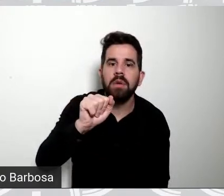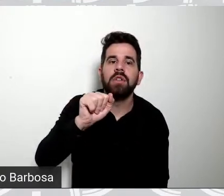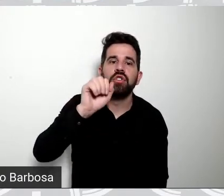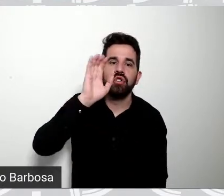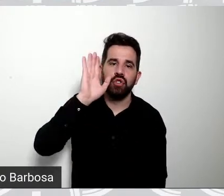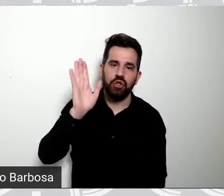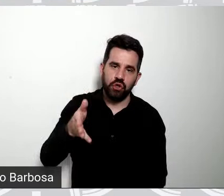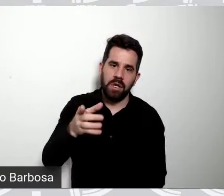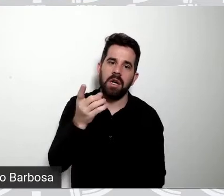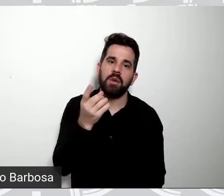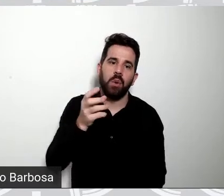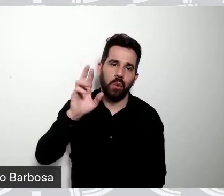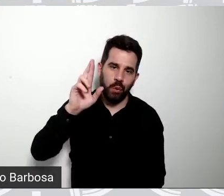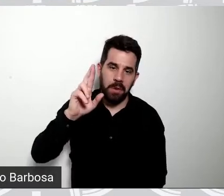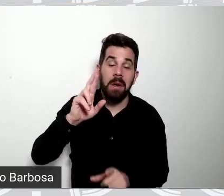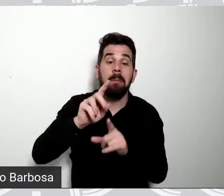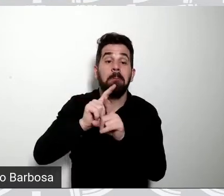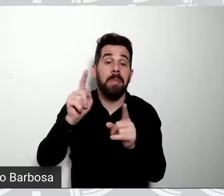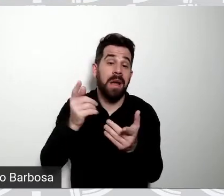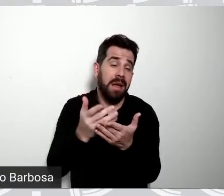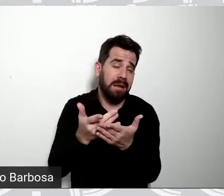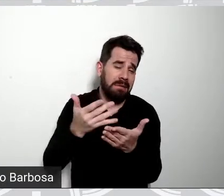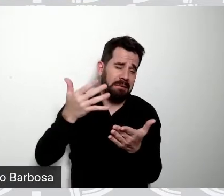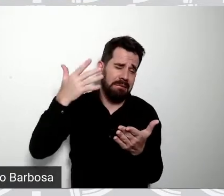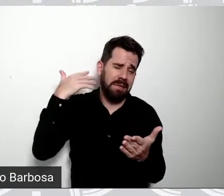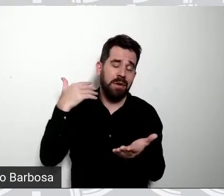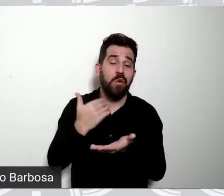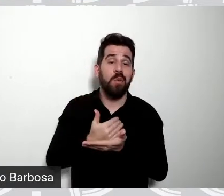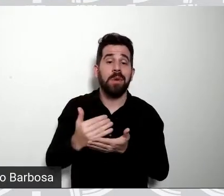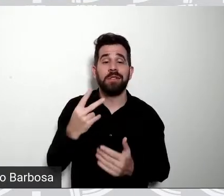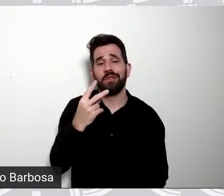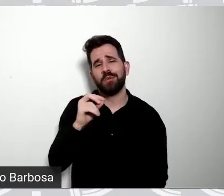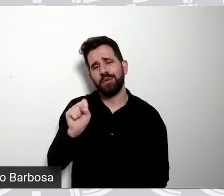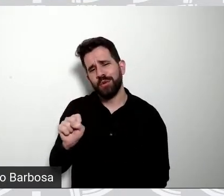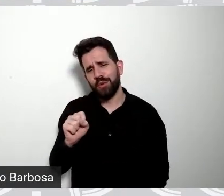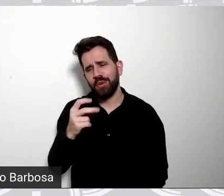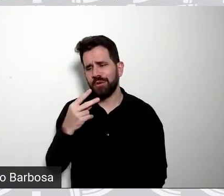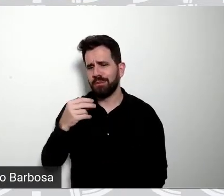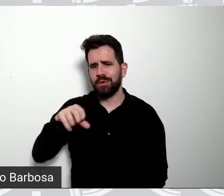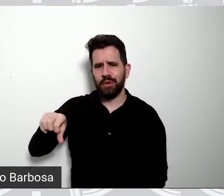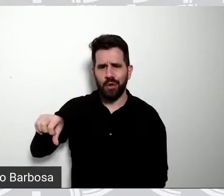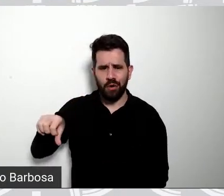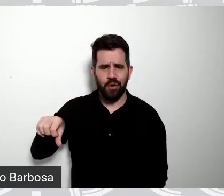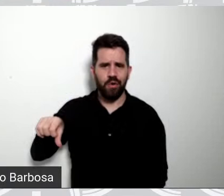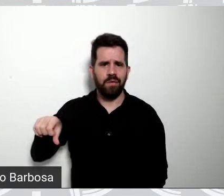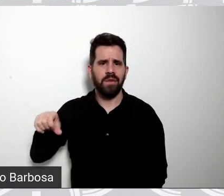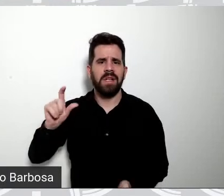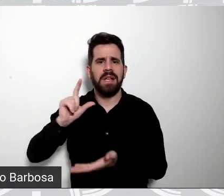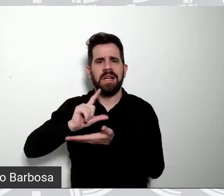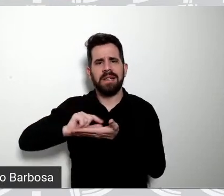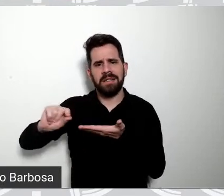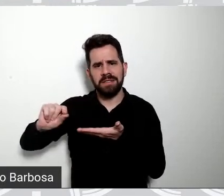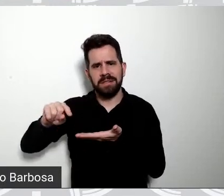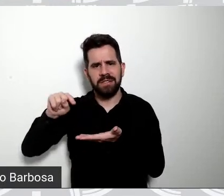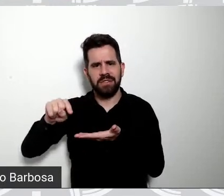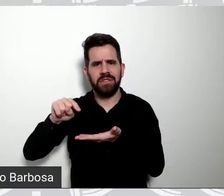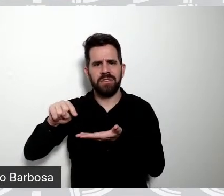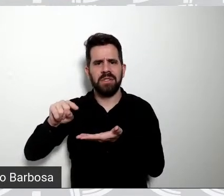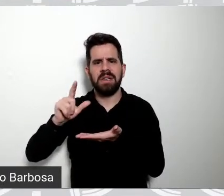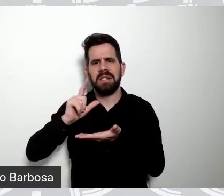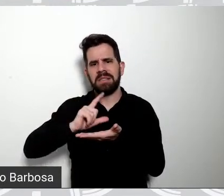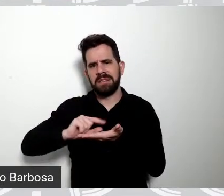e que começou também lá atrás comigo, 2008, 2009, num artigo sobre traduções de nome próprio, não, acho que